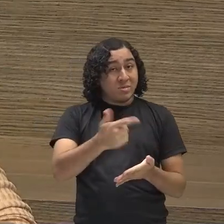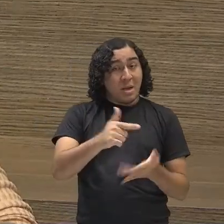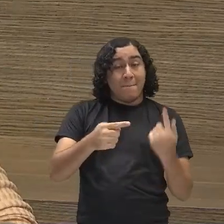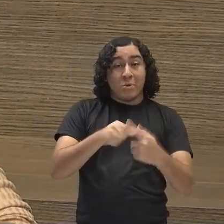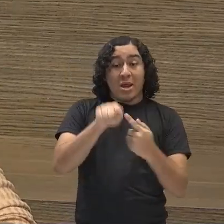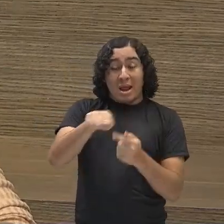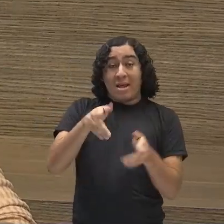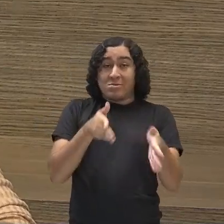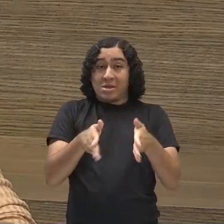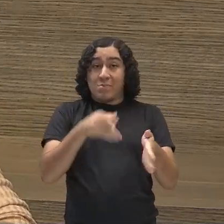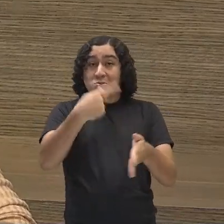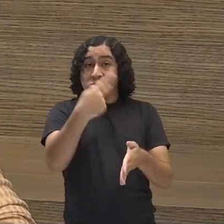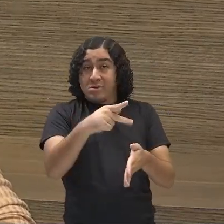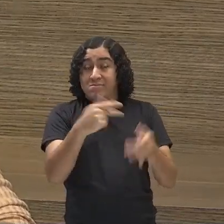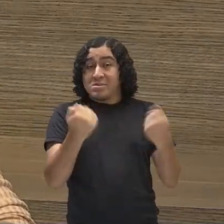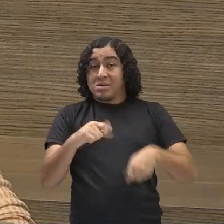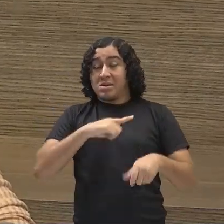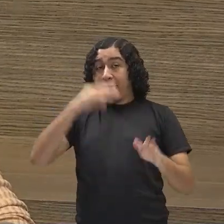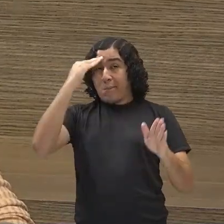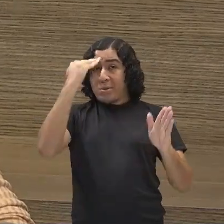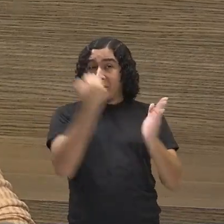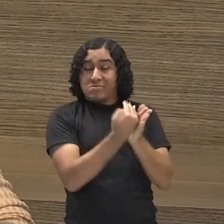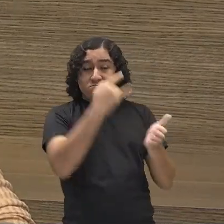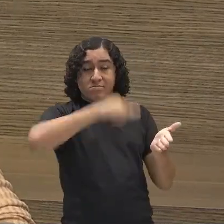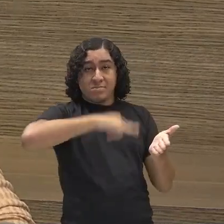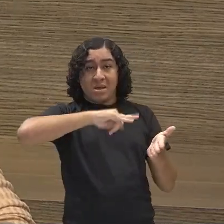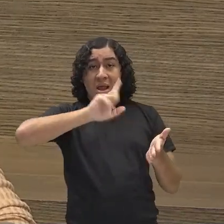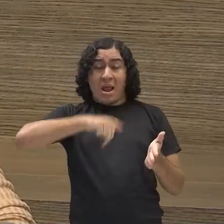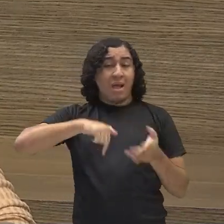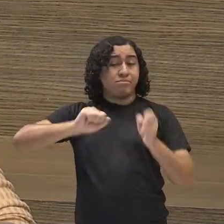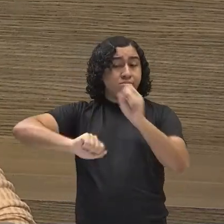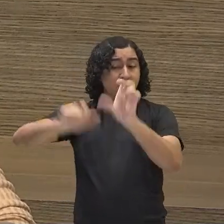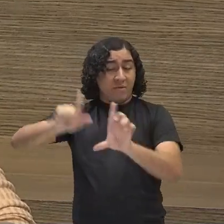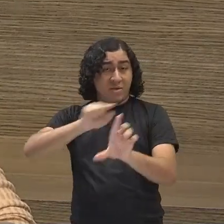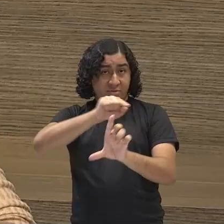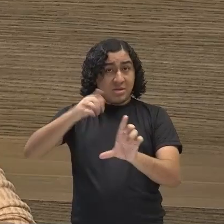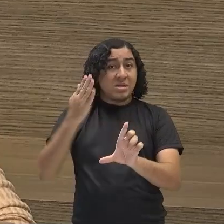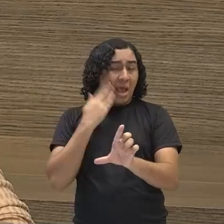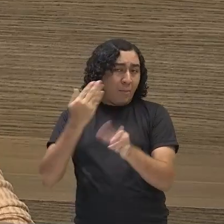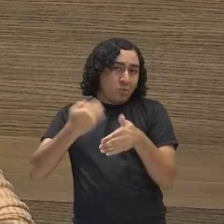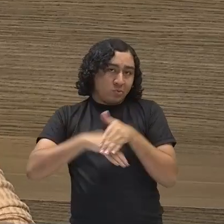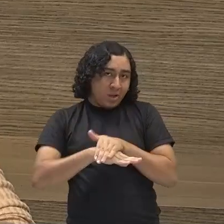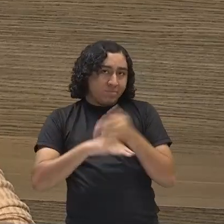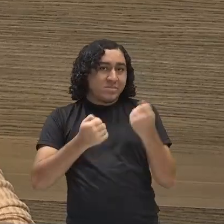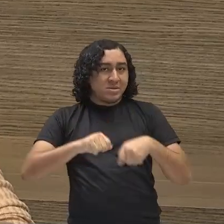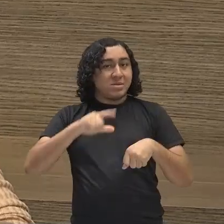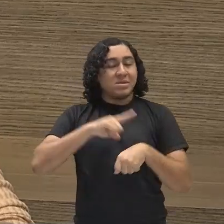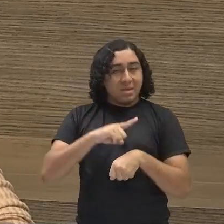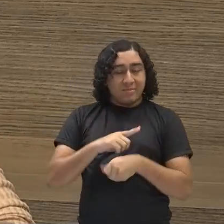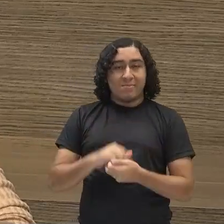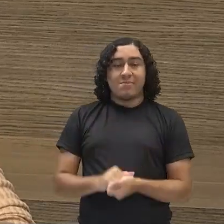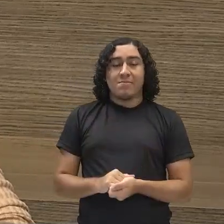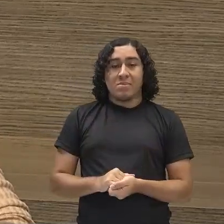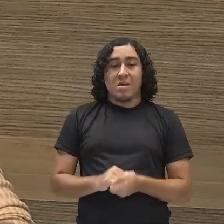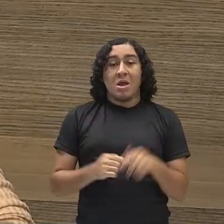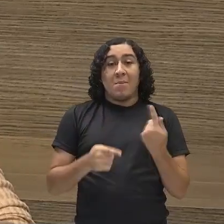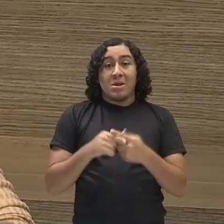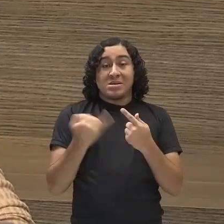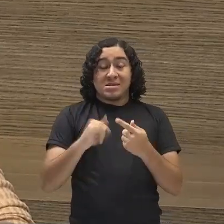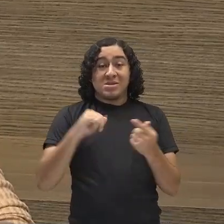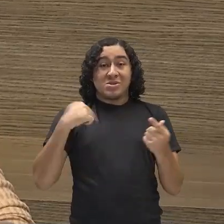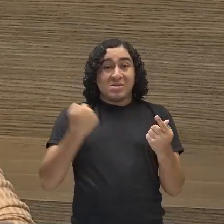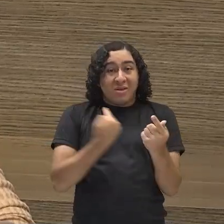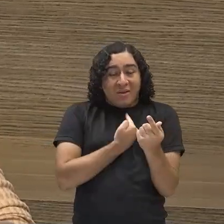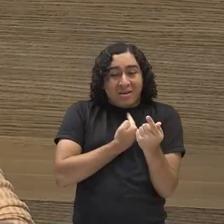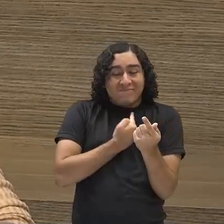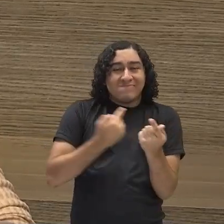gente tem que seguir aqui no estúdio. É uma forma televisiva, como vocês sabem, então a gente tem que seguir, porque se a gente não seguir, a gente sai do